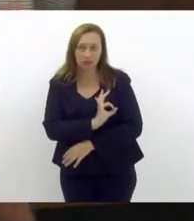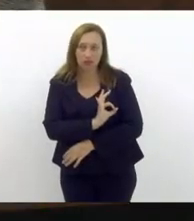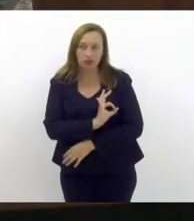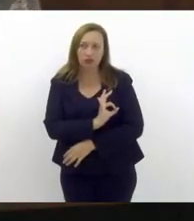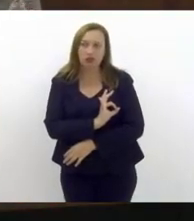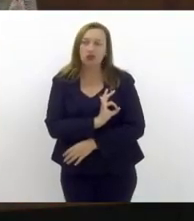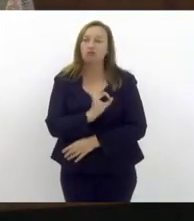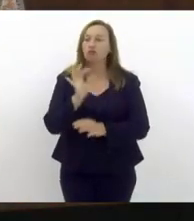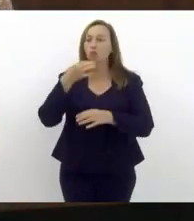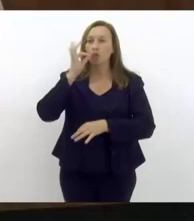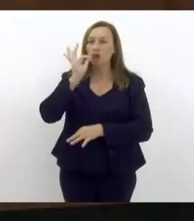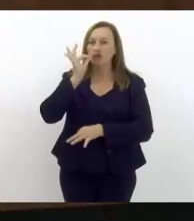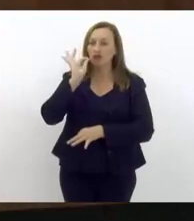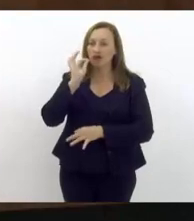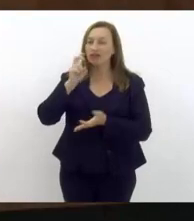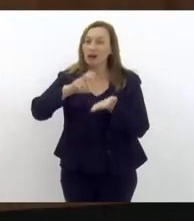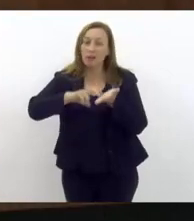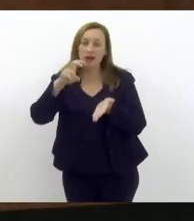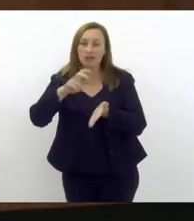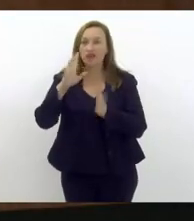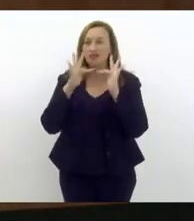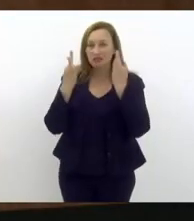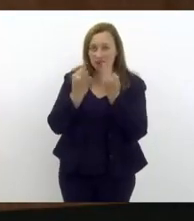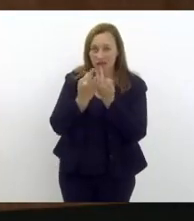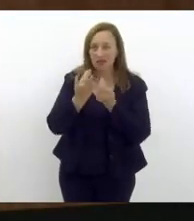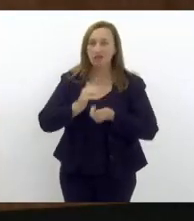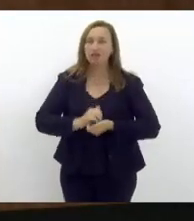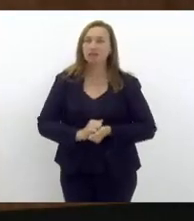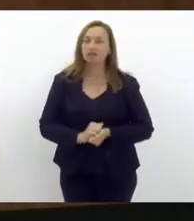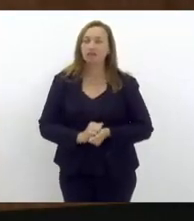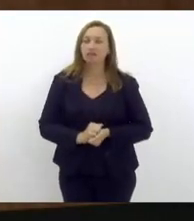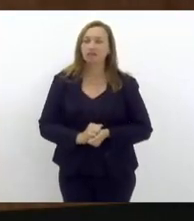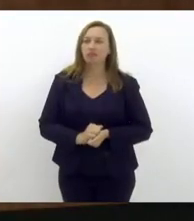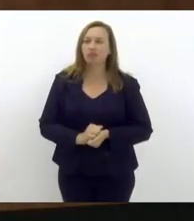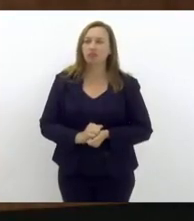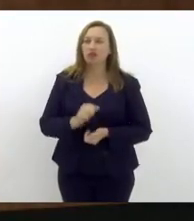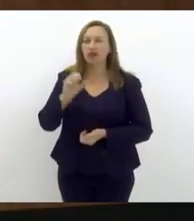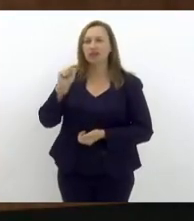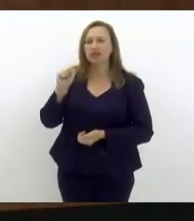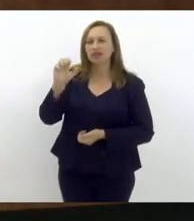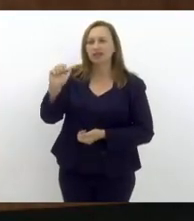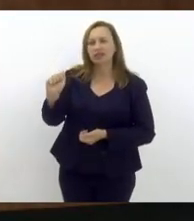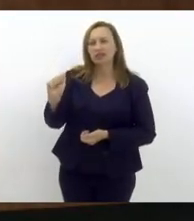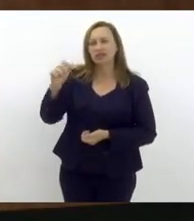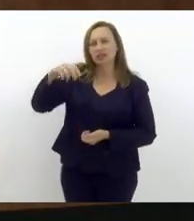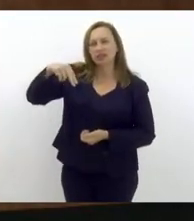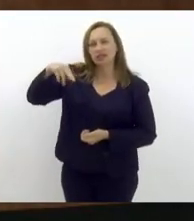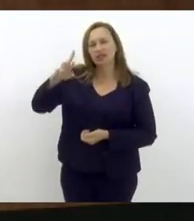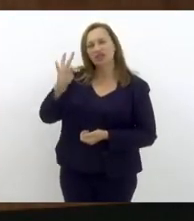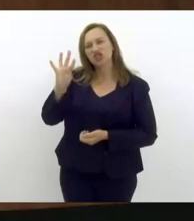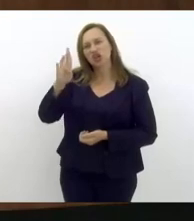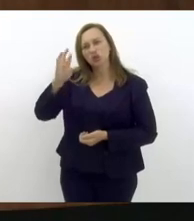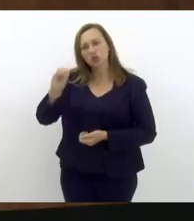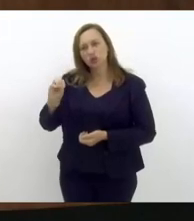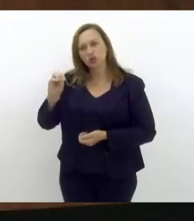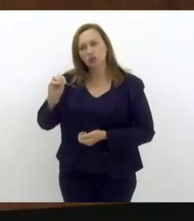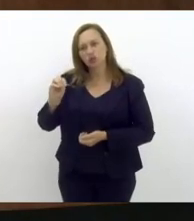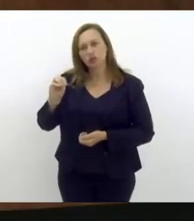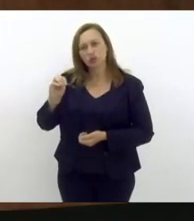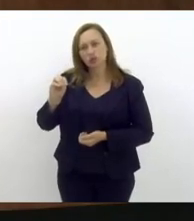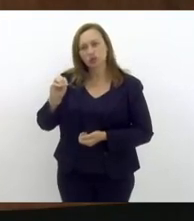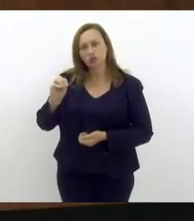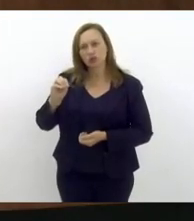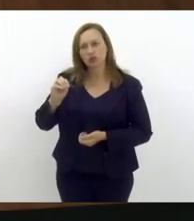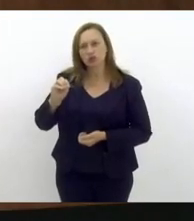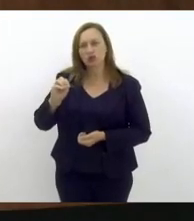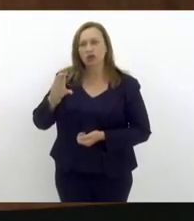Fez um café da manhã para a família do sargento Cavalcante, do 9º Batalhão. E